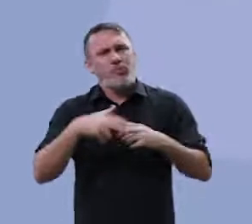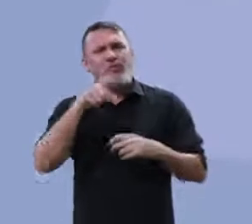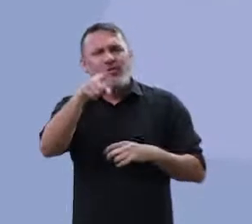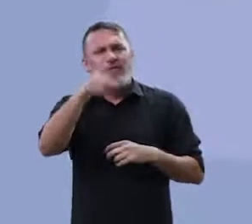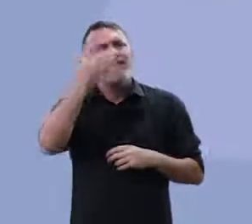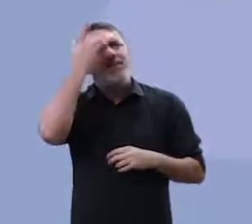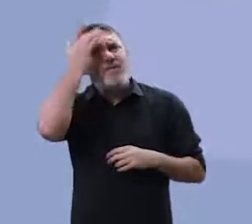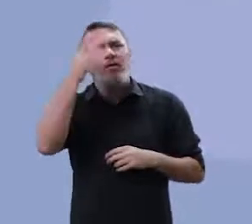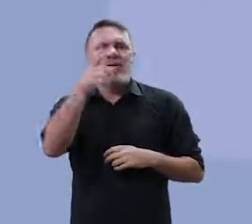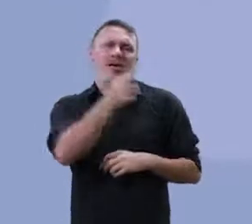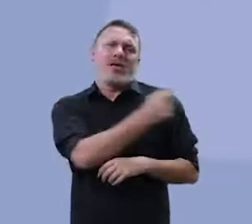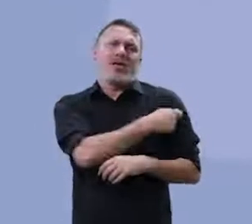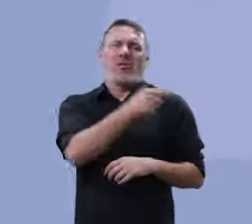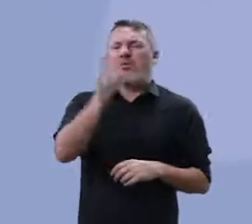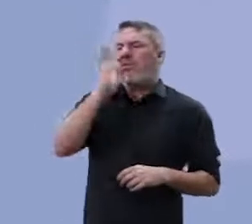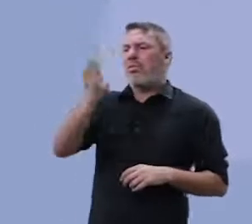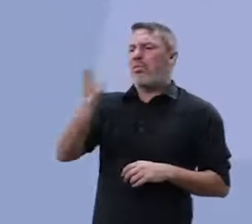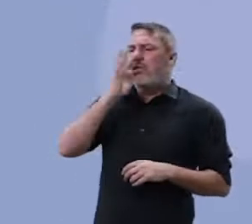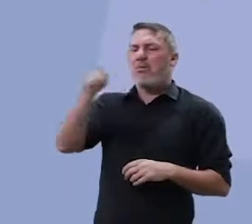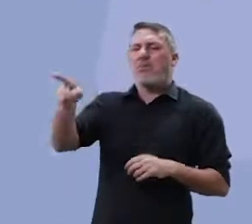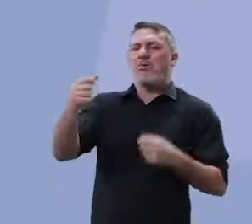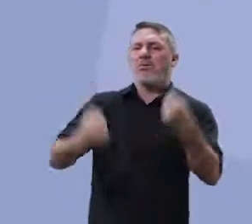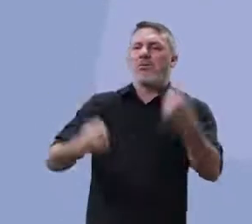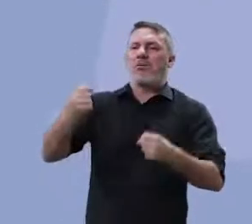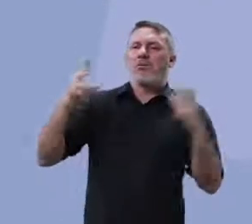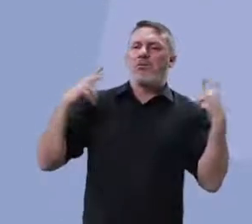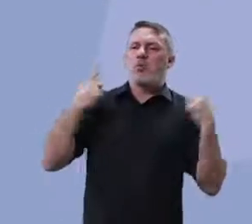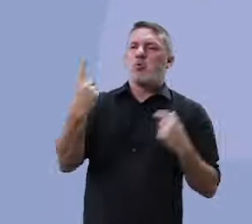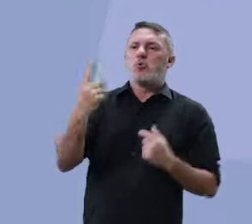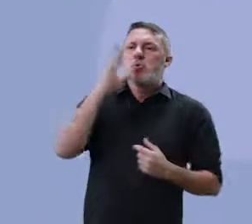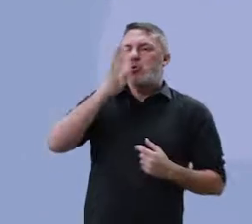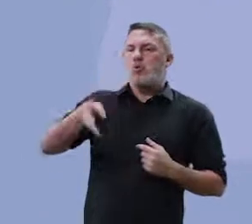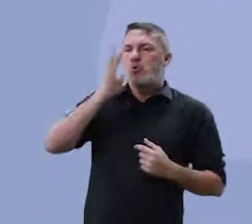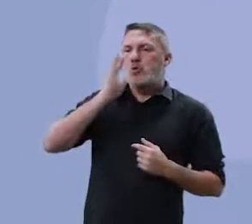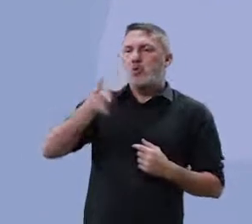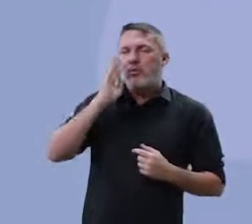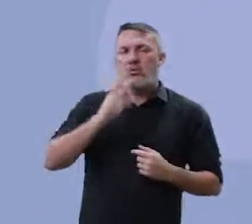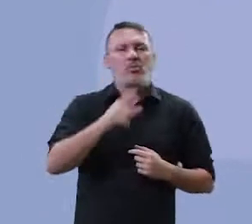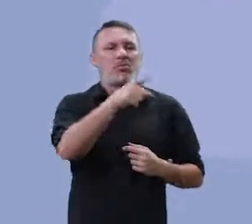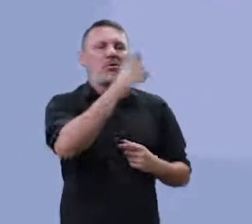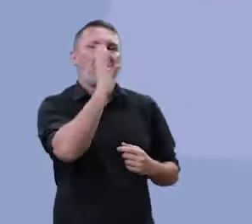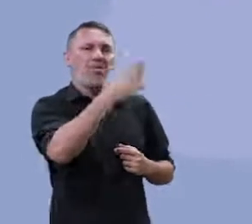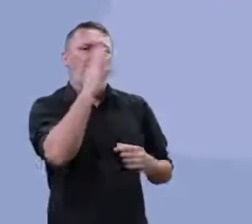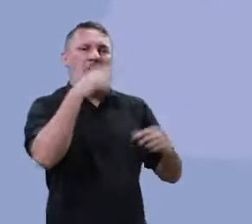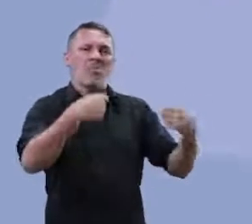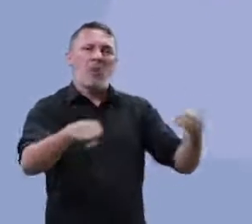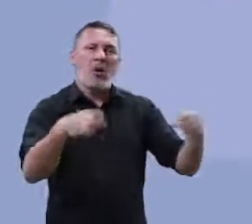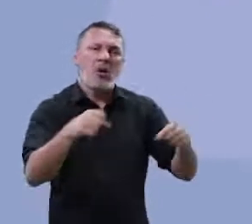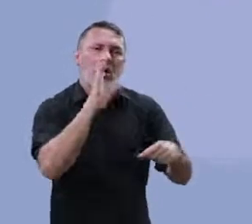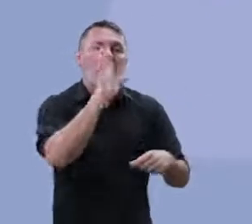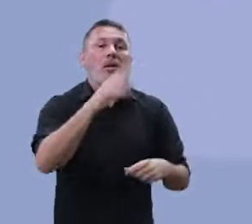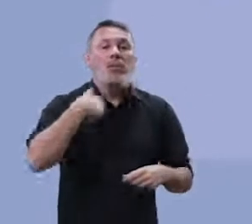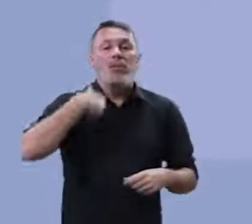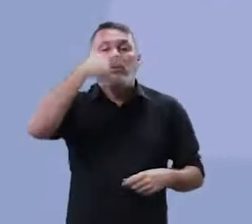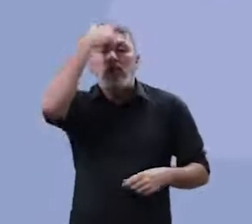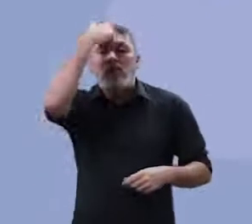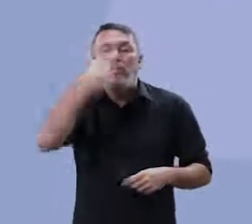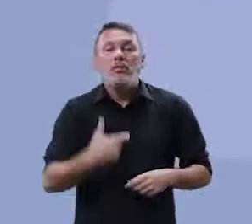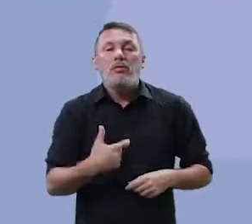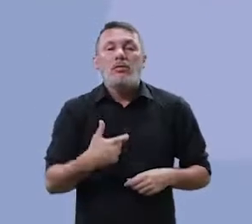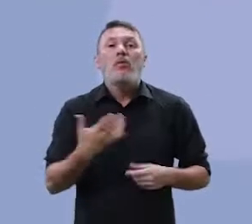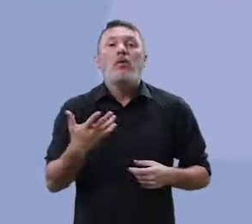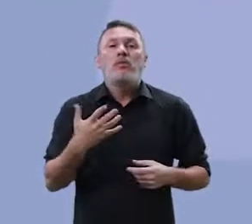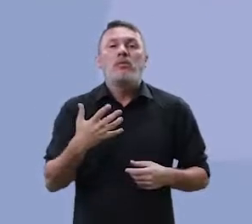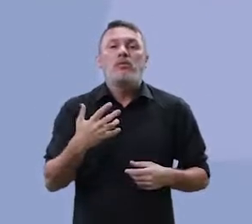muito fácil para você, aluno, apontar o erro no motorista. É muito fácil para você apontar o erro no motoboy, no motoqueiro. E